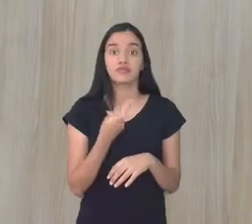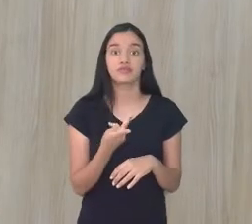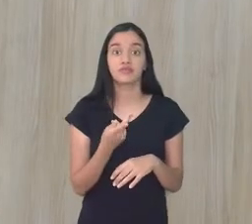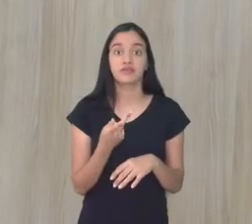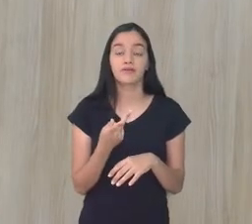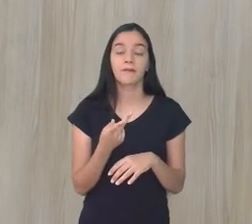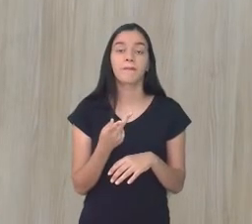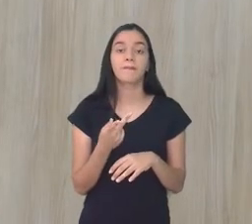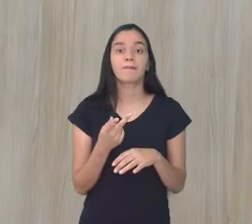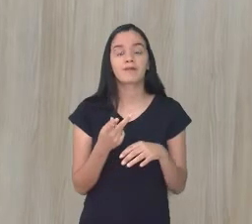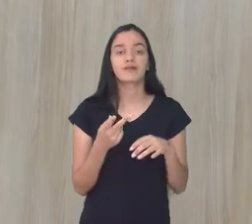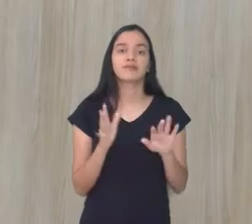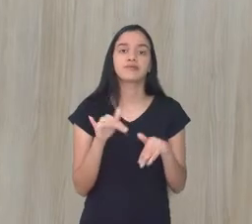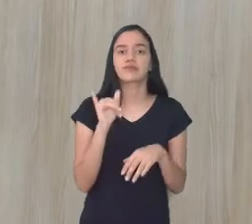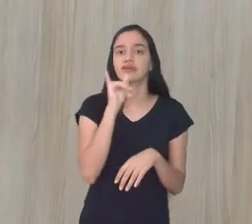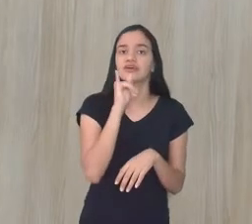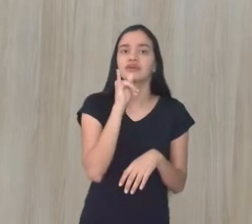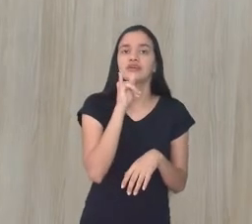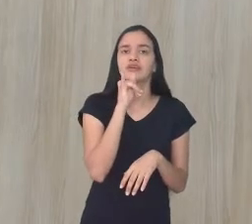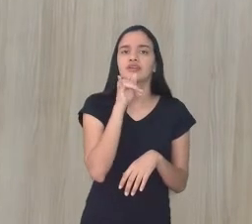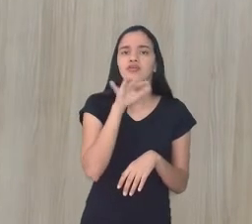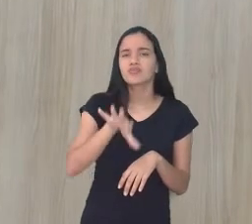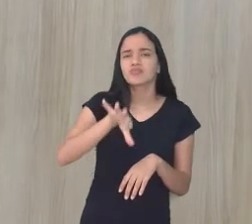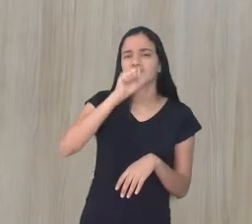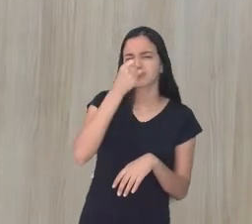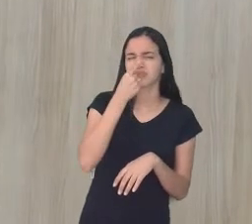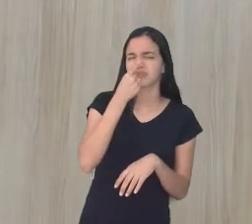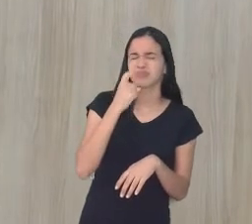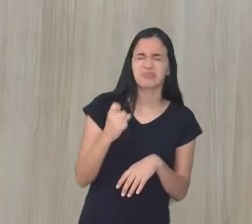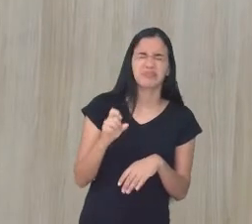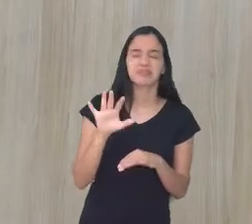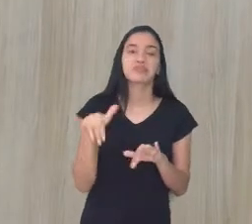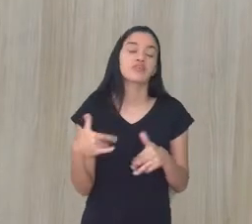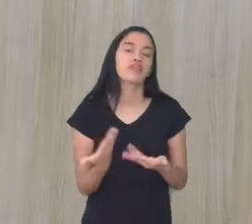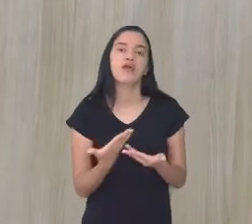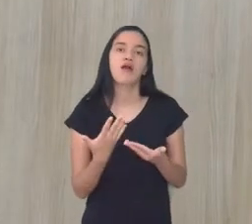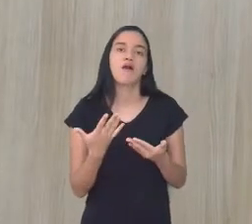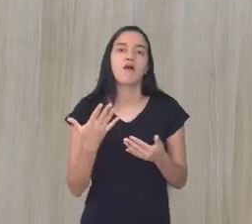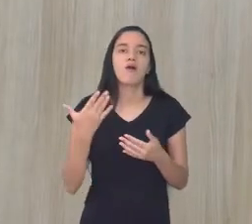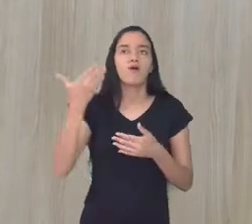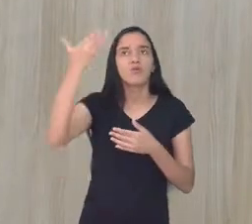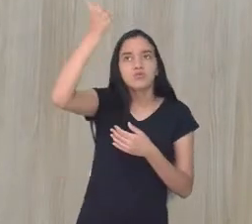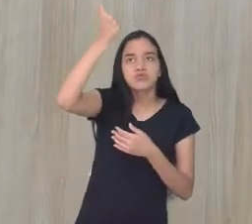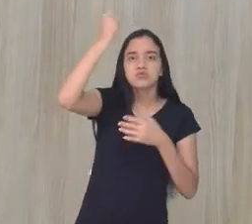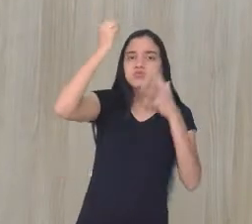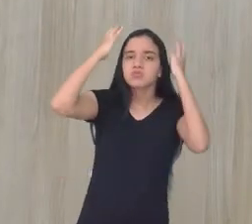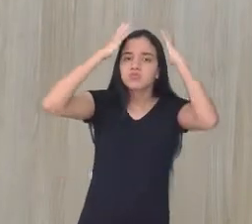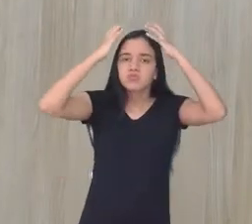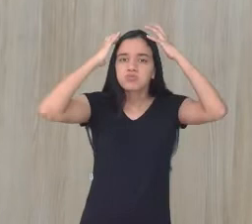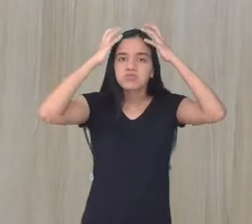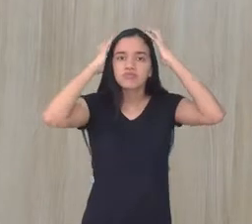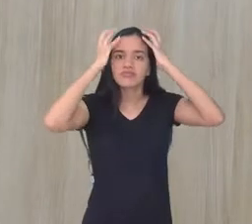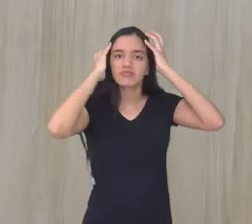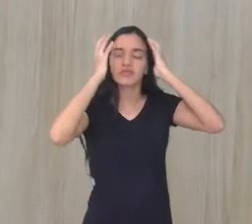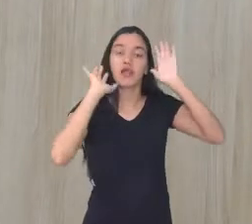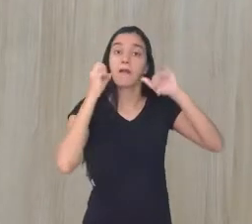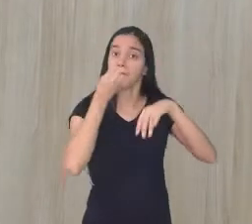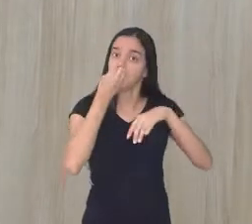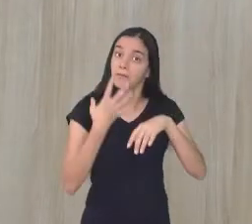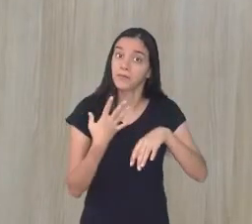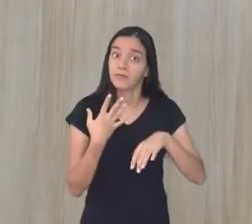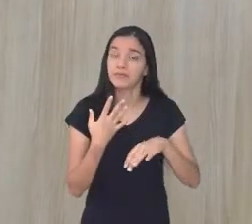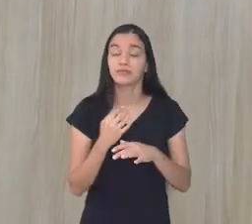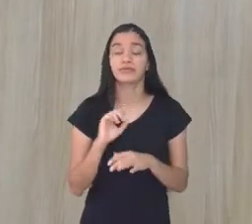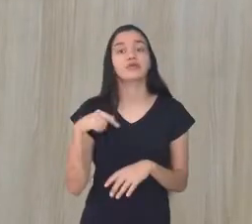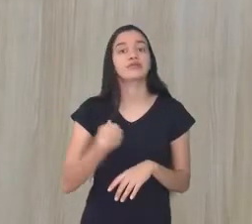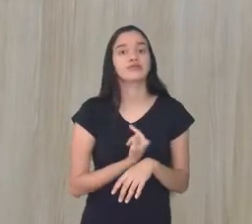relação o cheiro desagradável, né? Então, o banho, o asseio é muito importante para a gente poder não